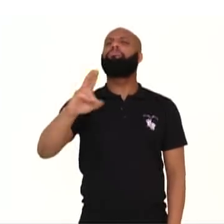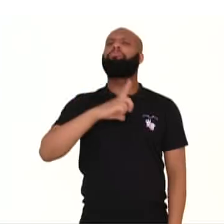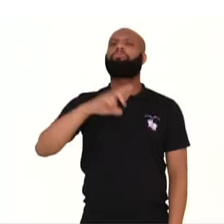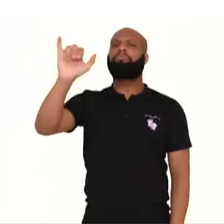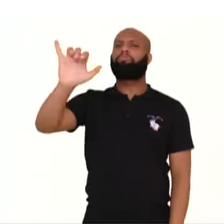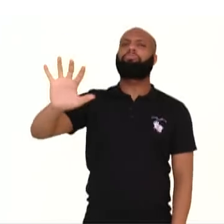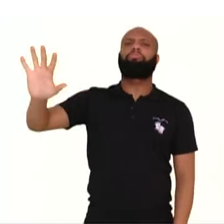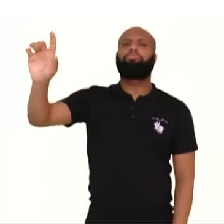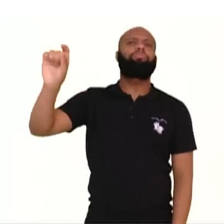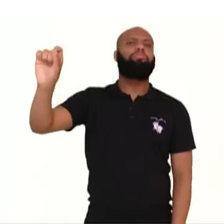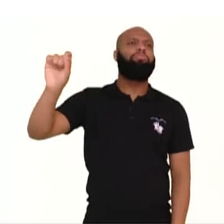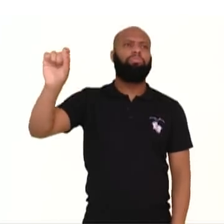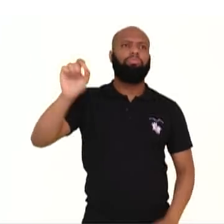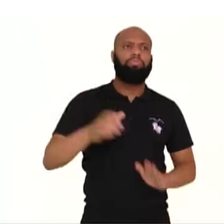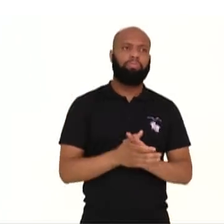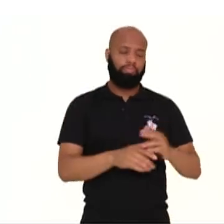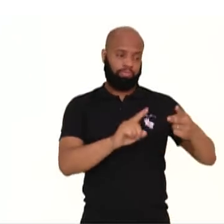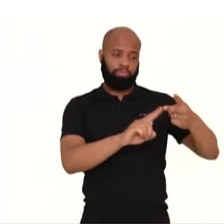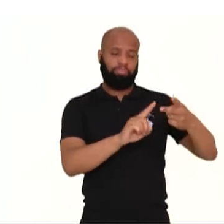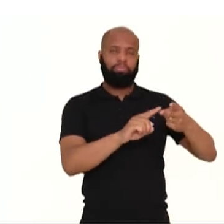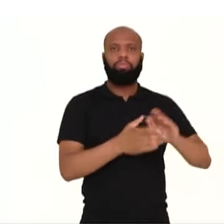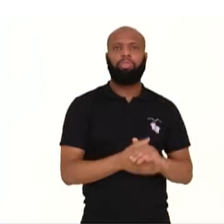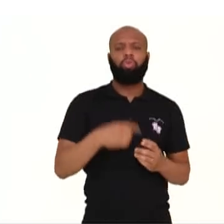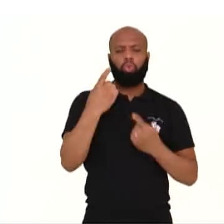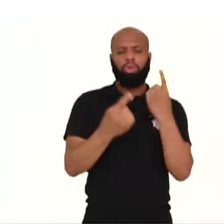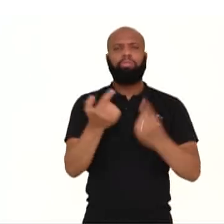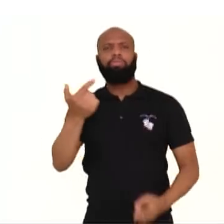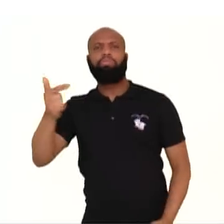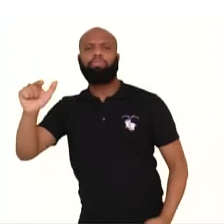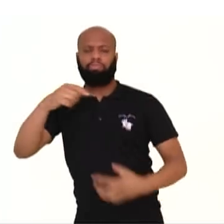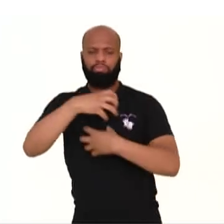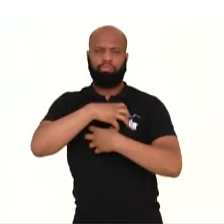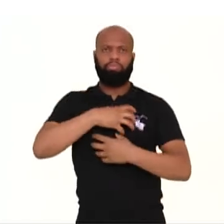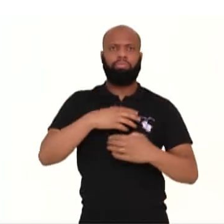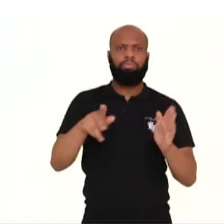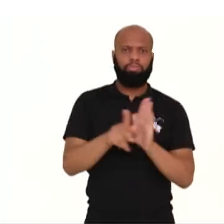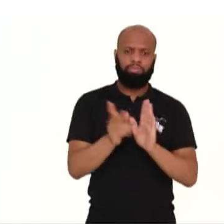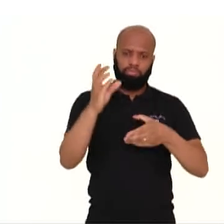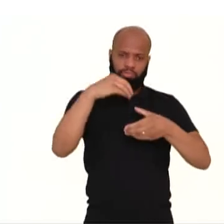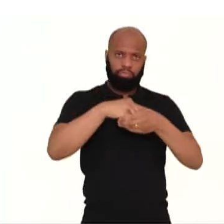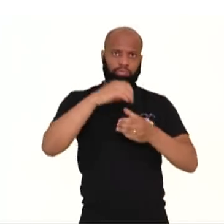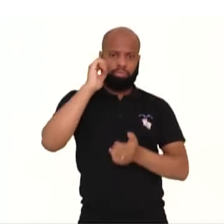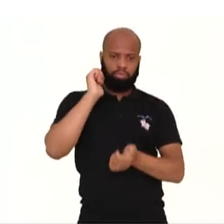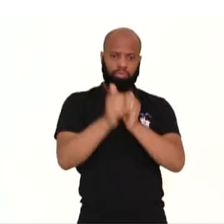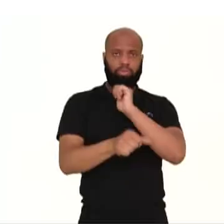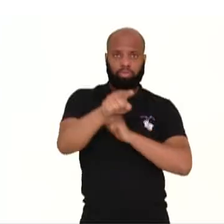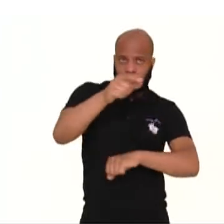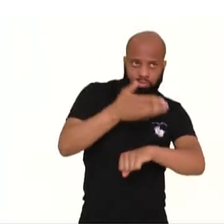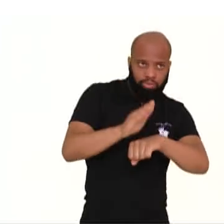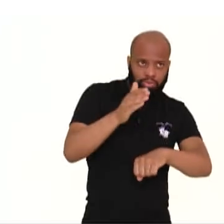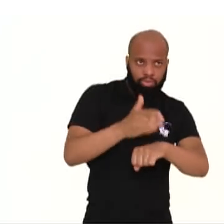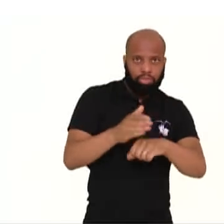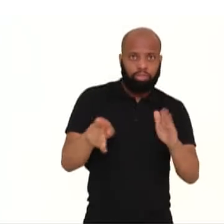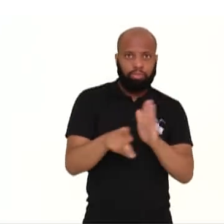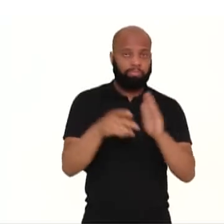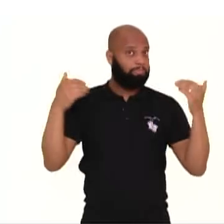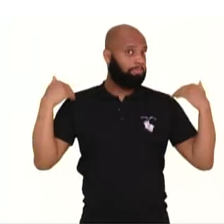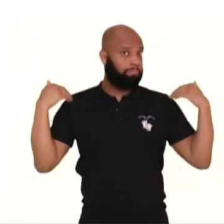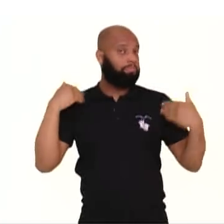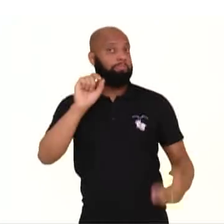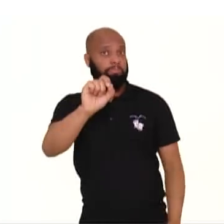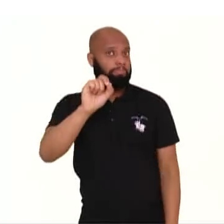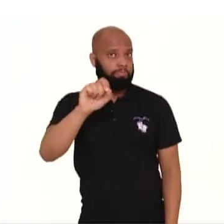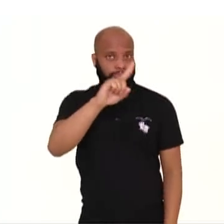figura central? E 2, quais outras modalidades esportivas você pratica nas aulas de